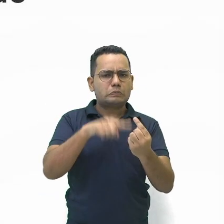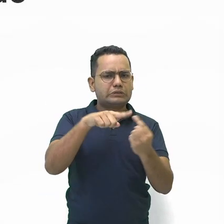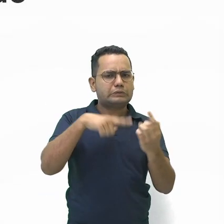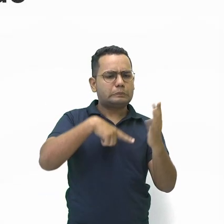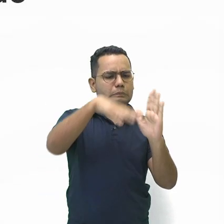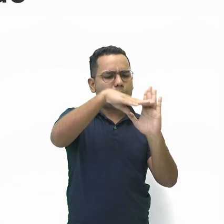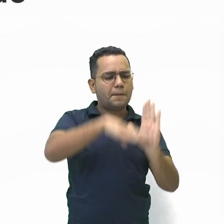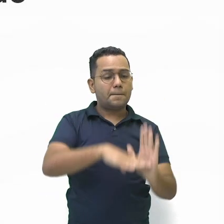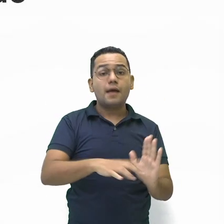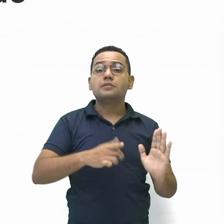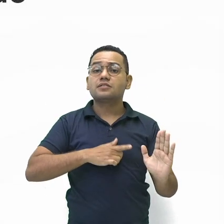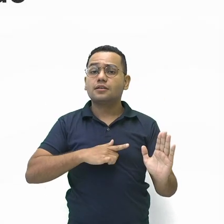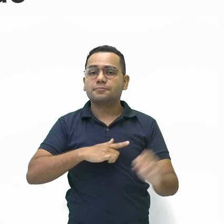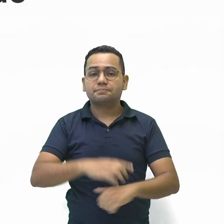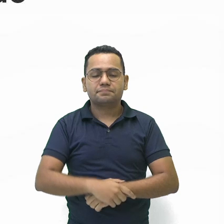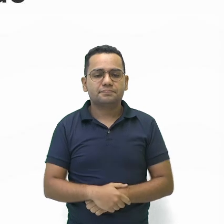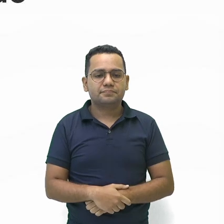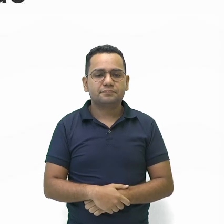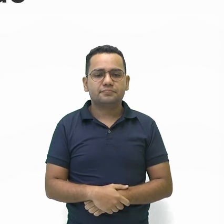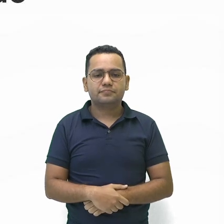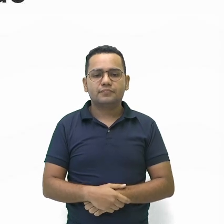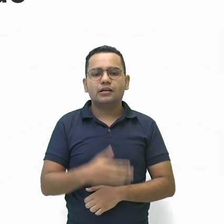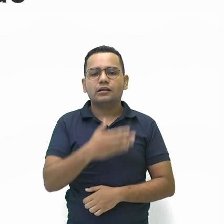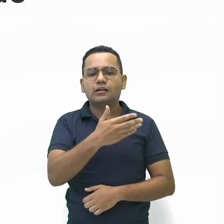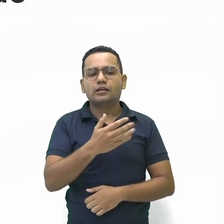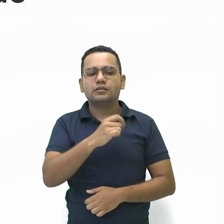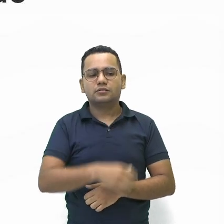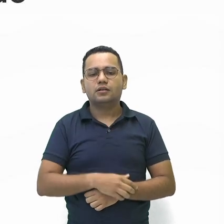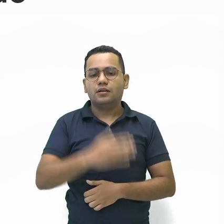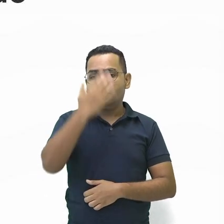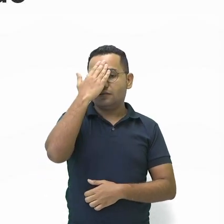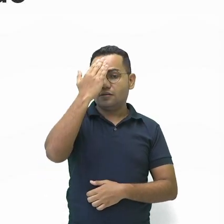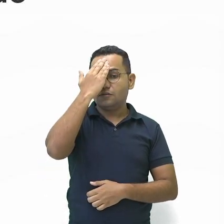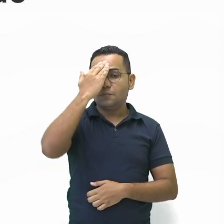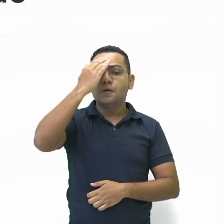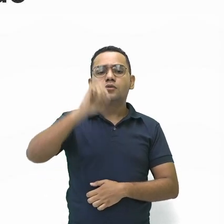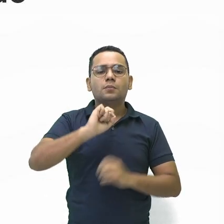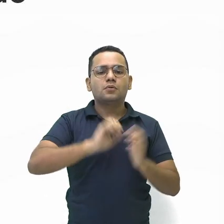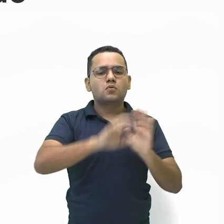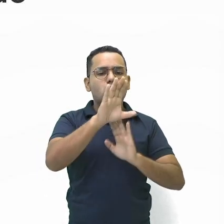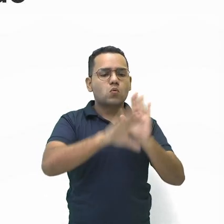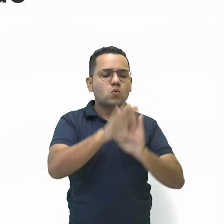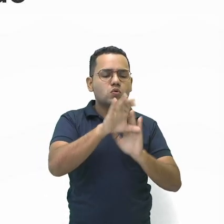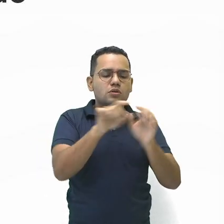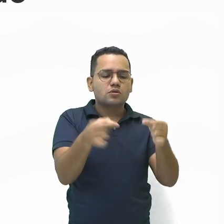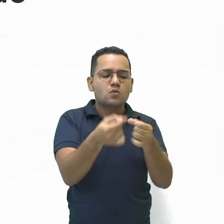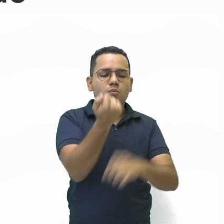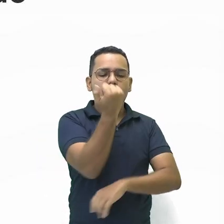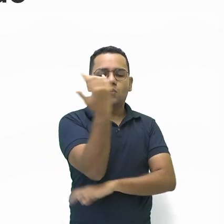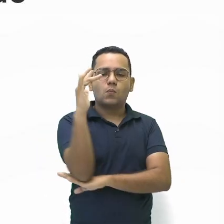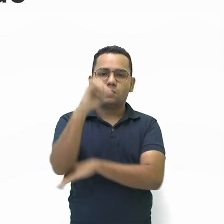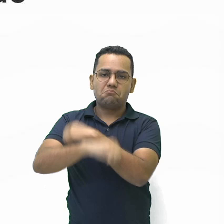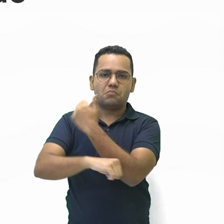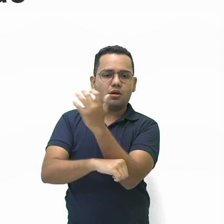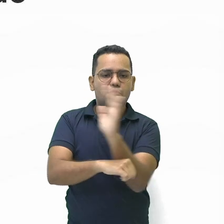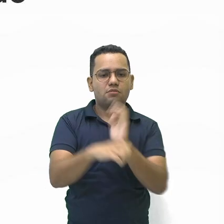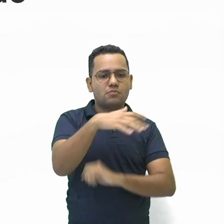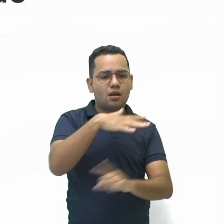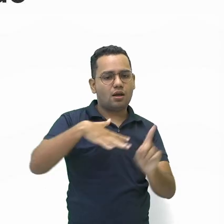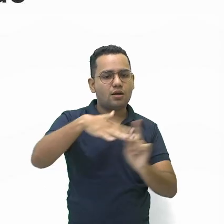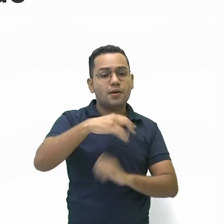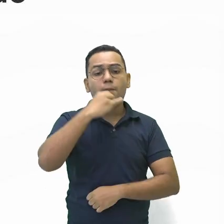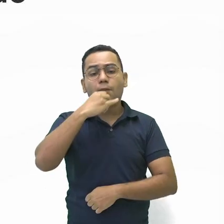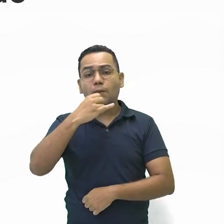tá certo? E entre esses objetivos estão a compreensão de conceitos relacionados ali ao meio ambiente de uma forma